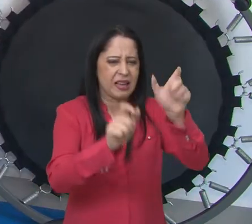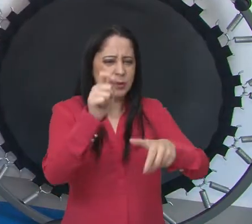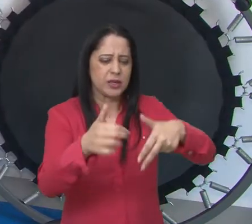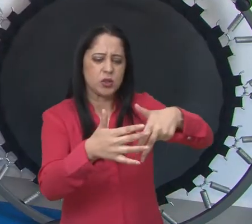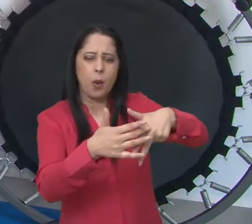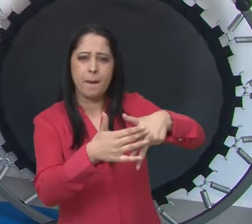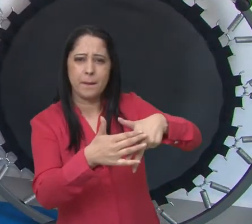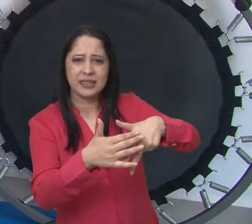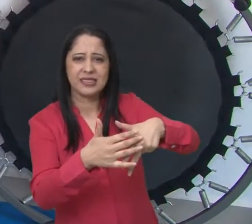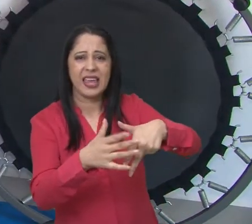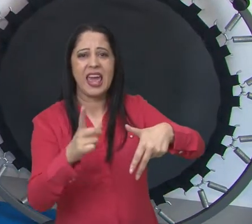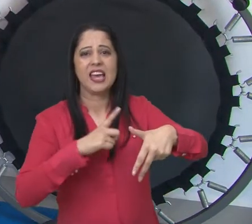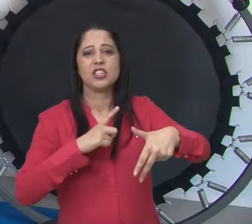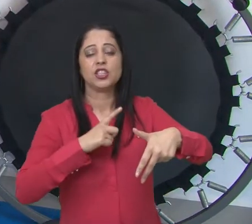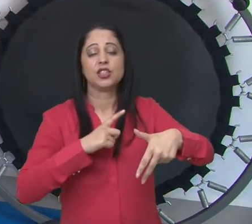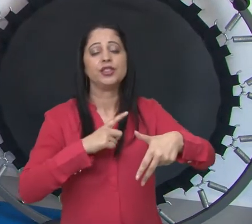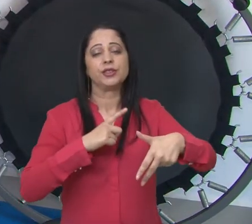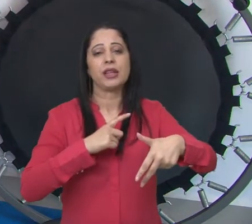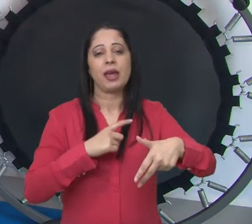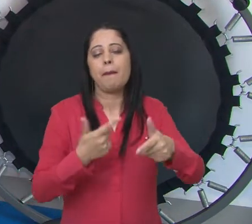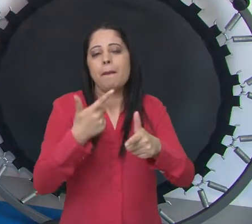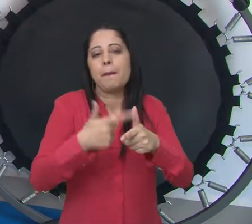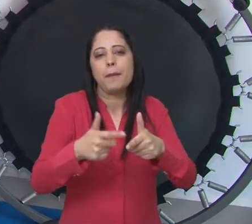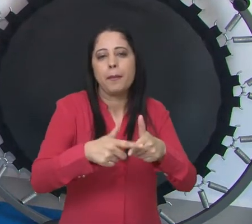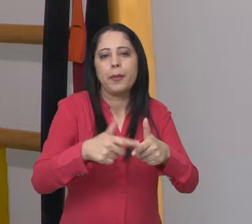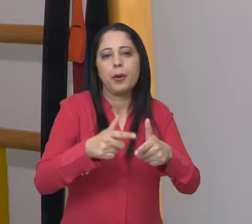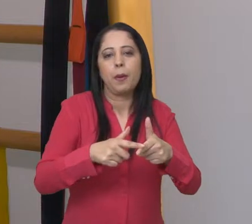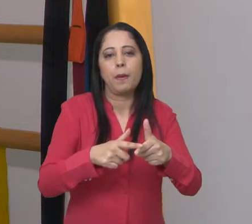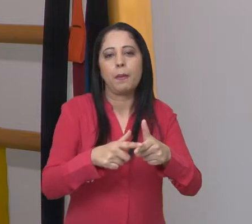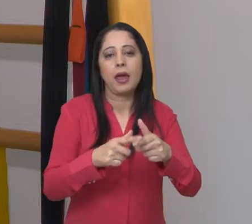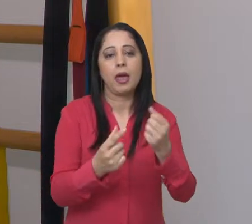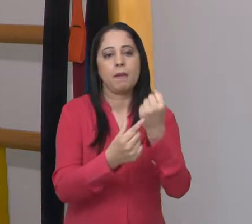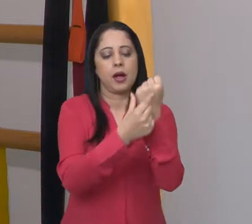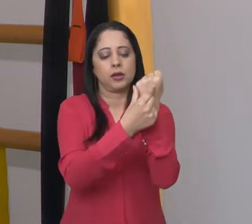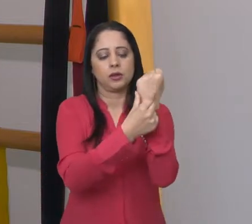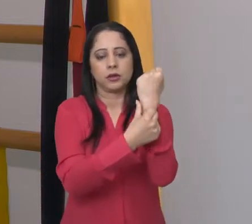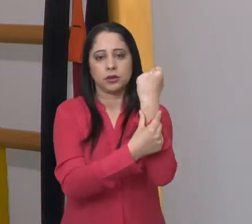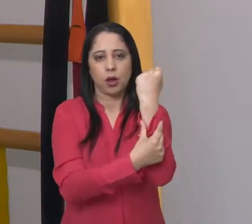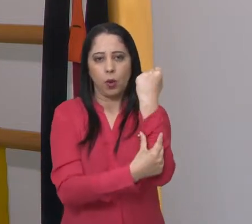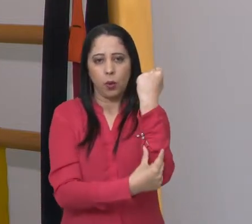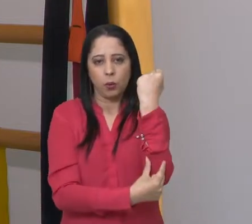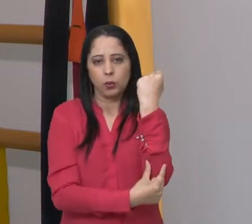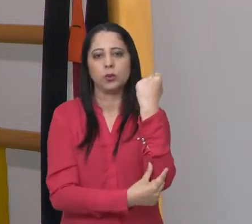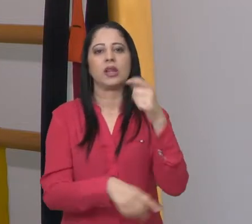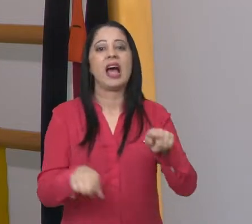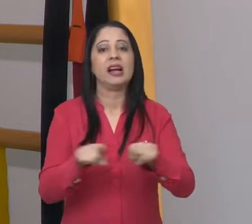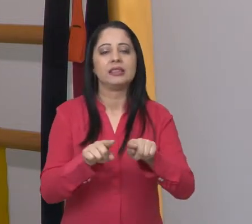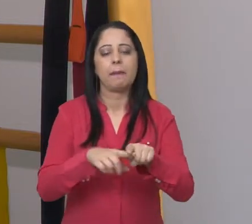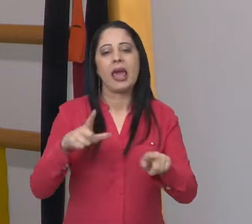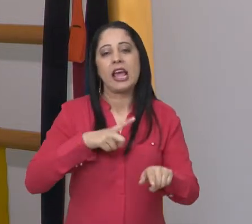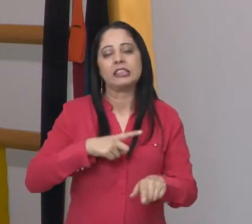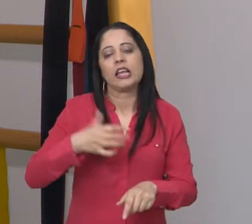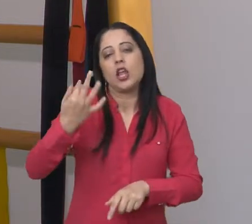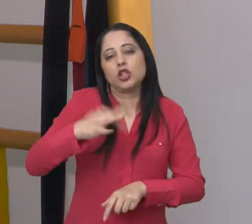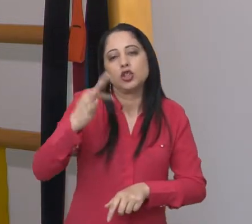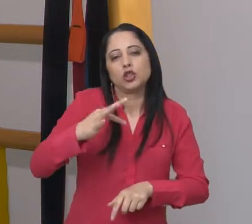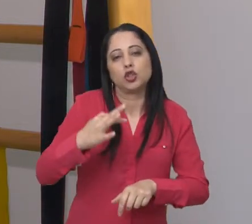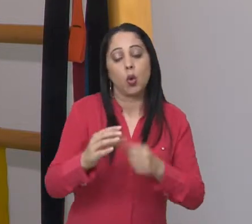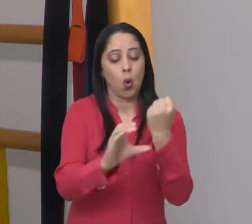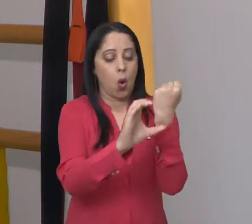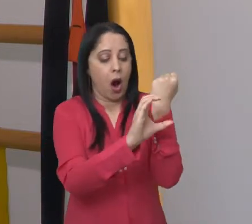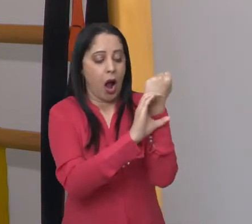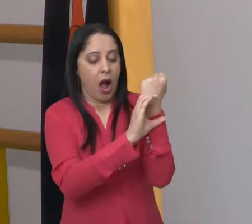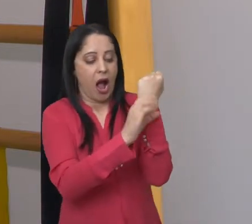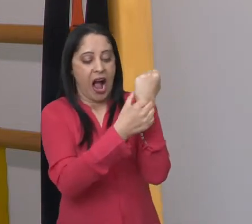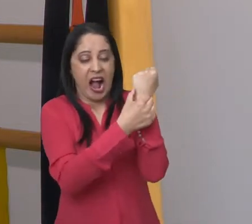que apresentam alterações na coluna vertebral. As principais pacientes são dores de cervical, dor lombar, dor torácica.